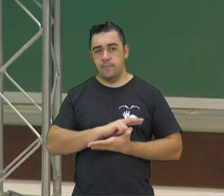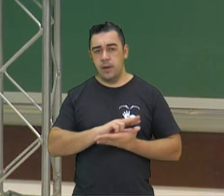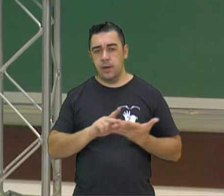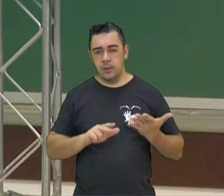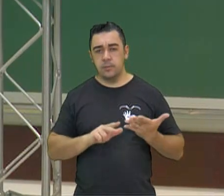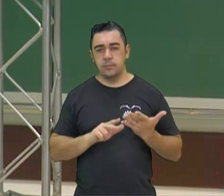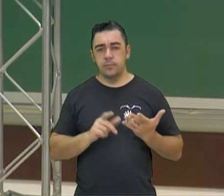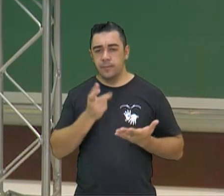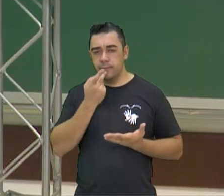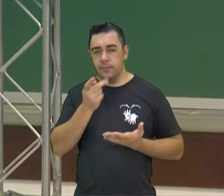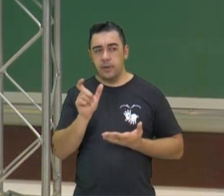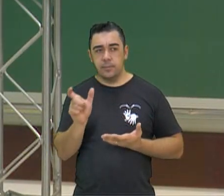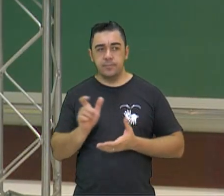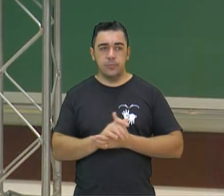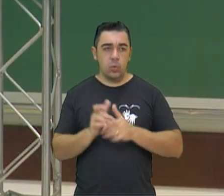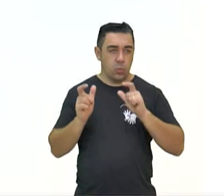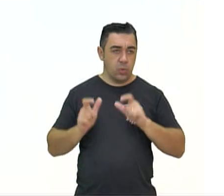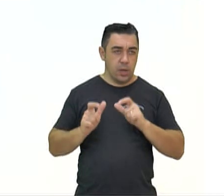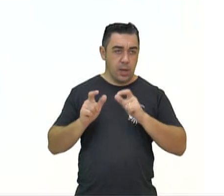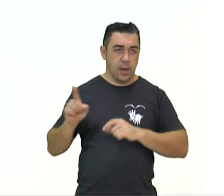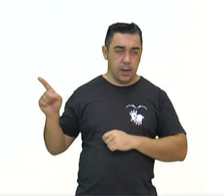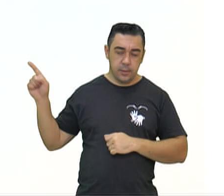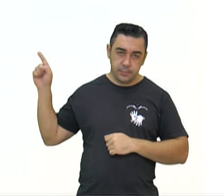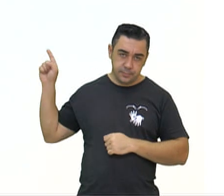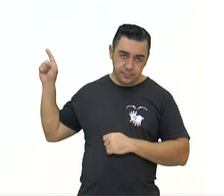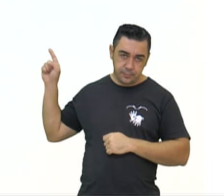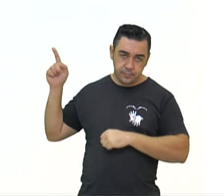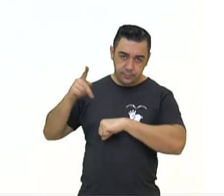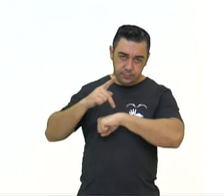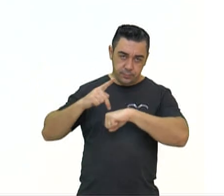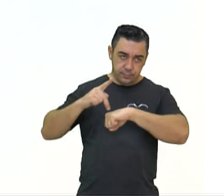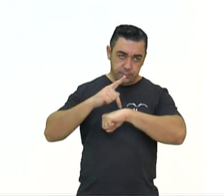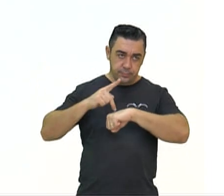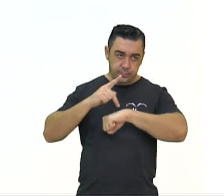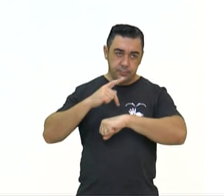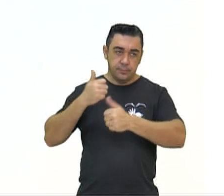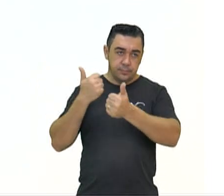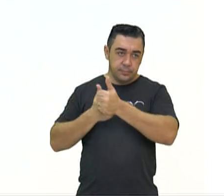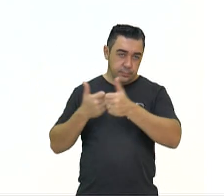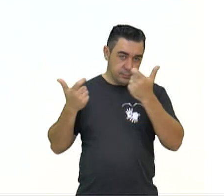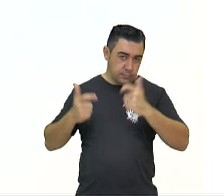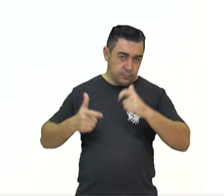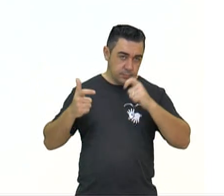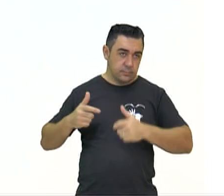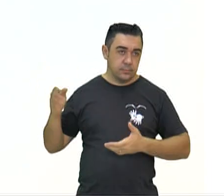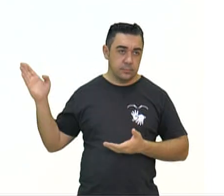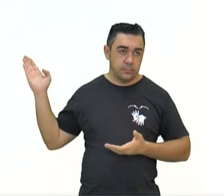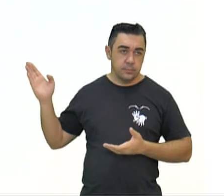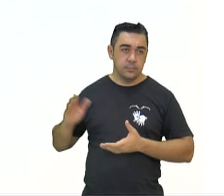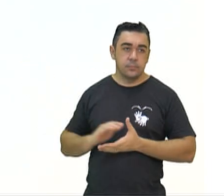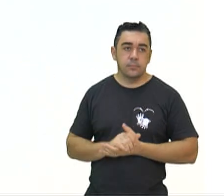expressões. A localização, de onde ele está dentro do continente africano, né, para a gente visualizar.